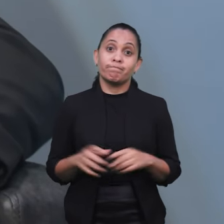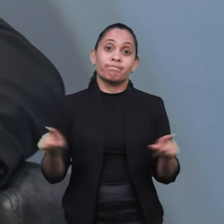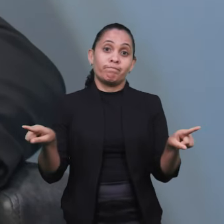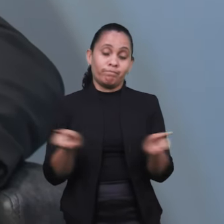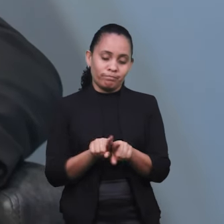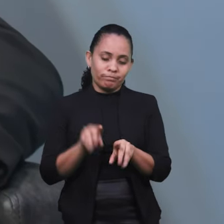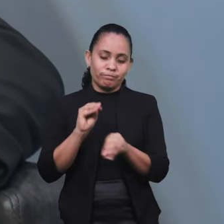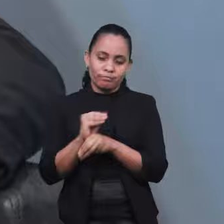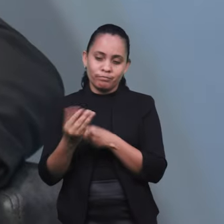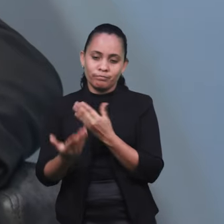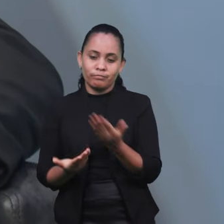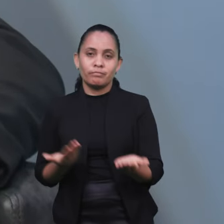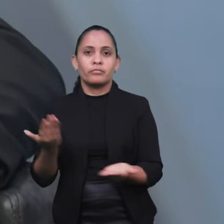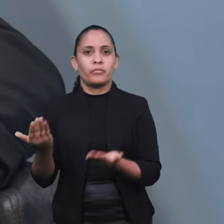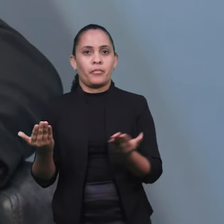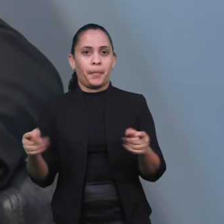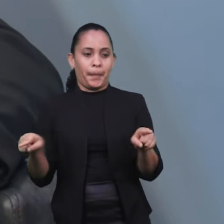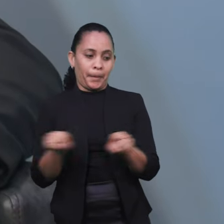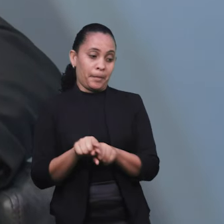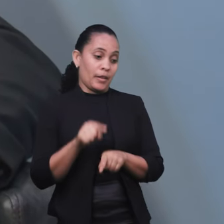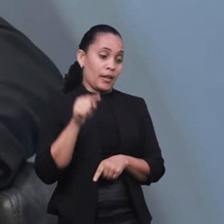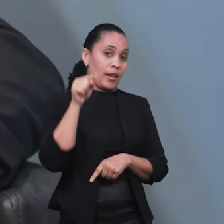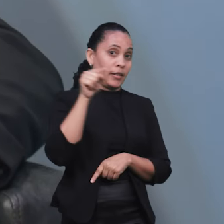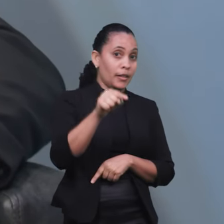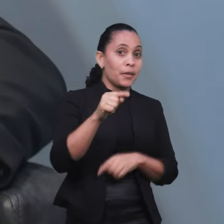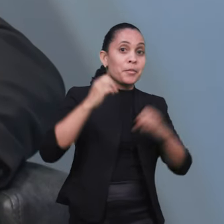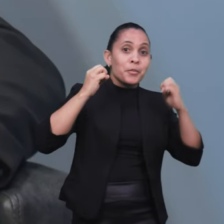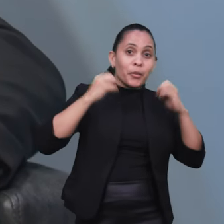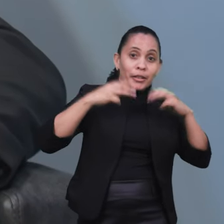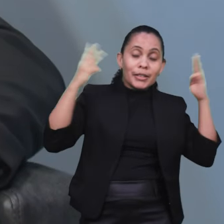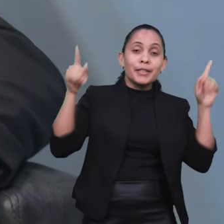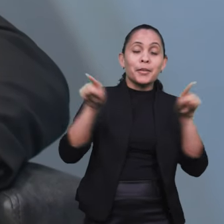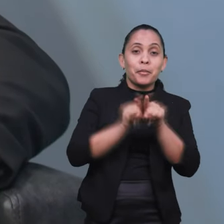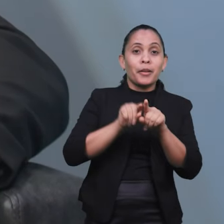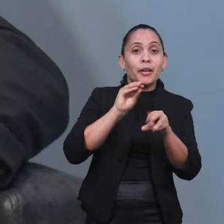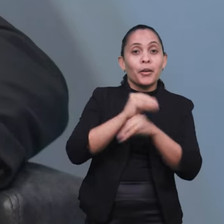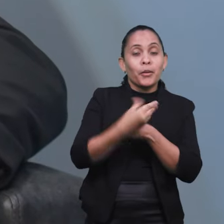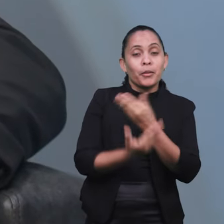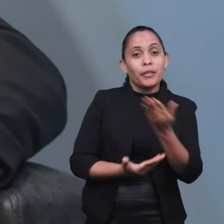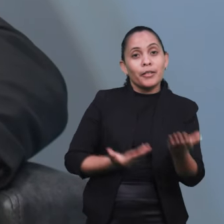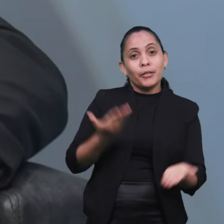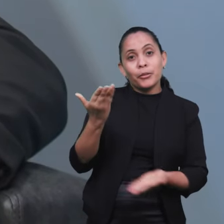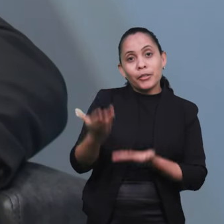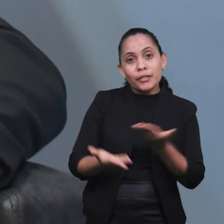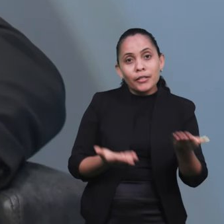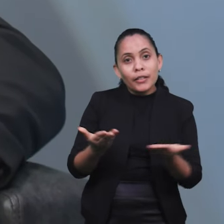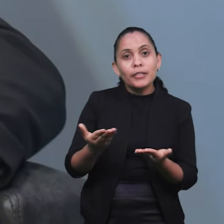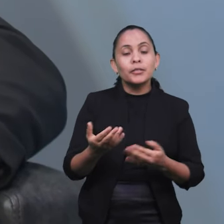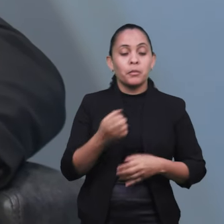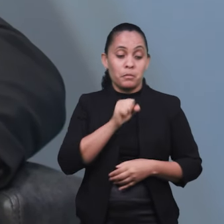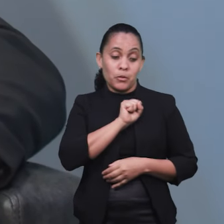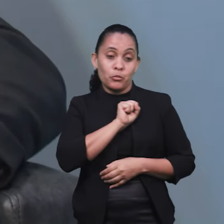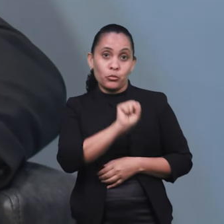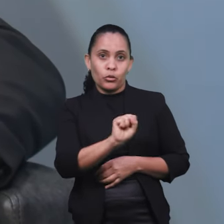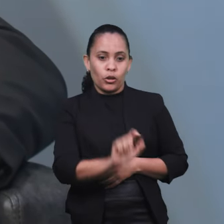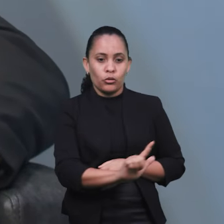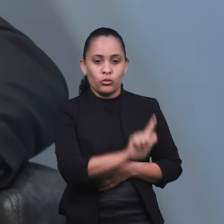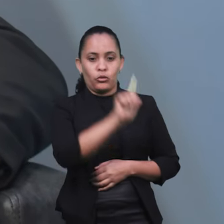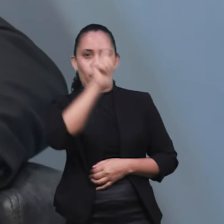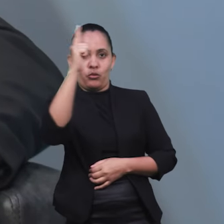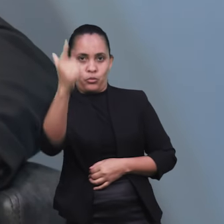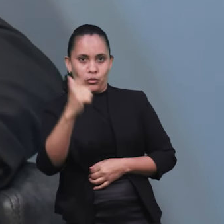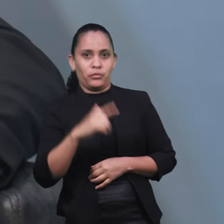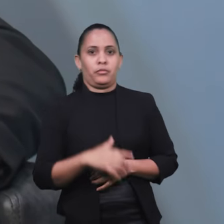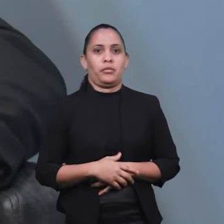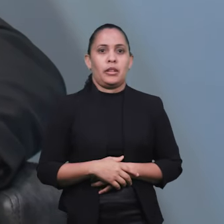ele estava cuidando para o seu sogro, ou seja, as ovelhas eram de